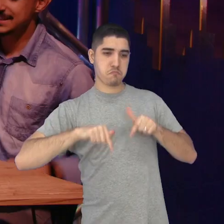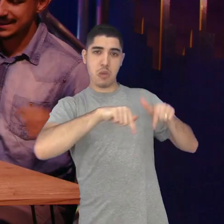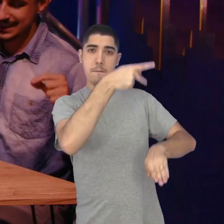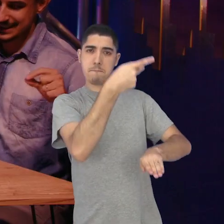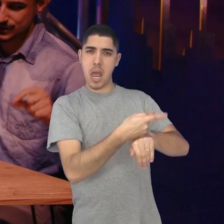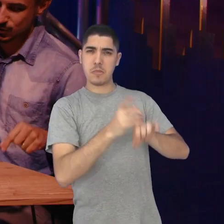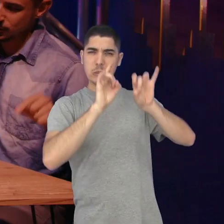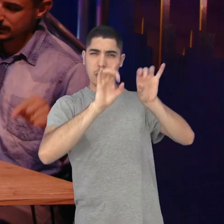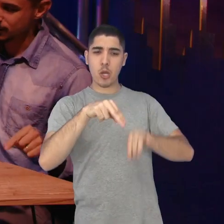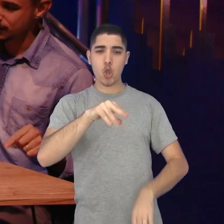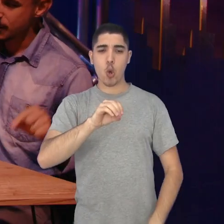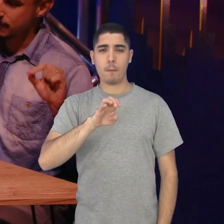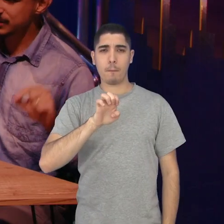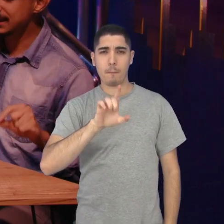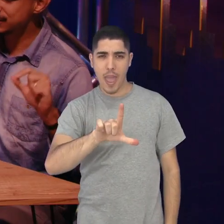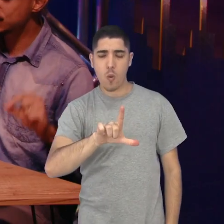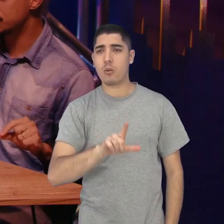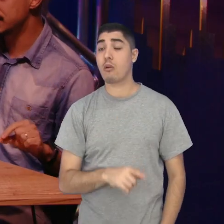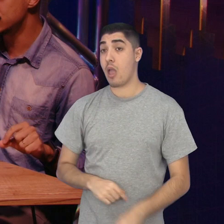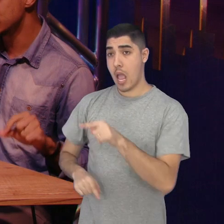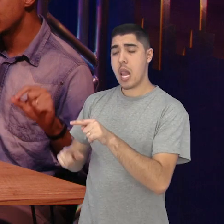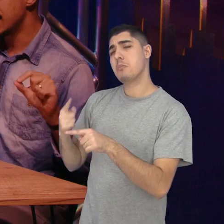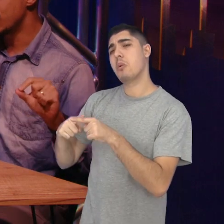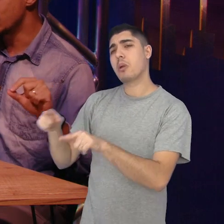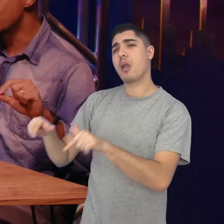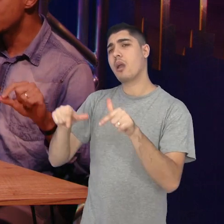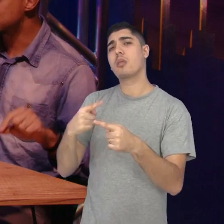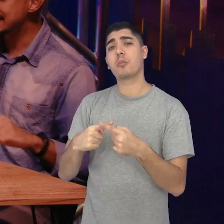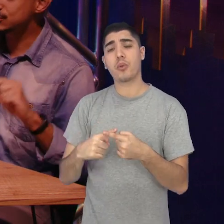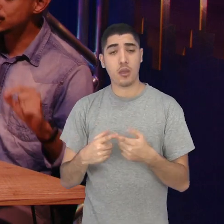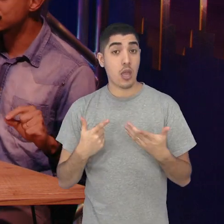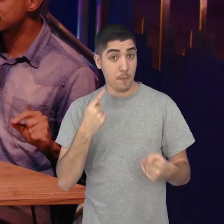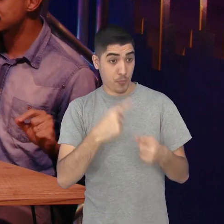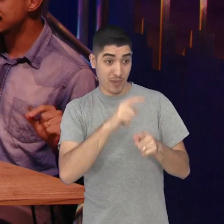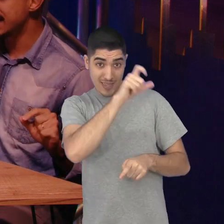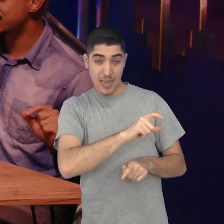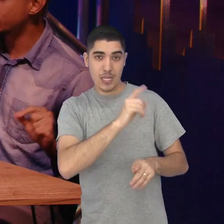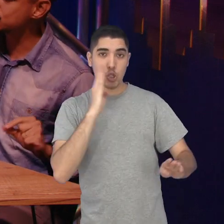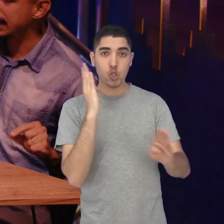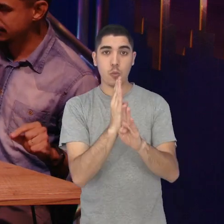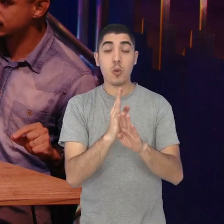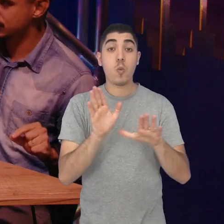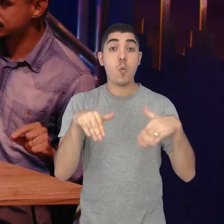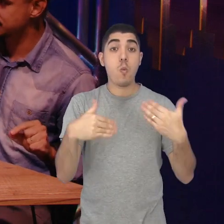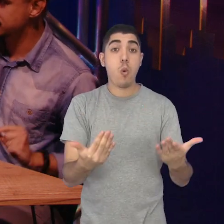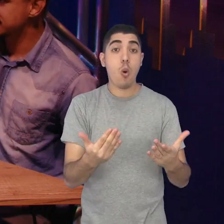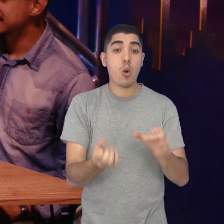ganhou um Nobel? Ele ganhou o Nobel porque ele descobriu o fator